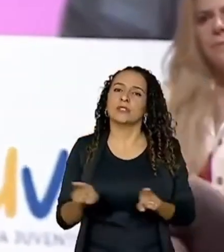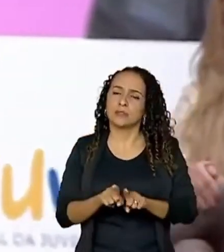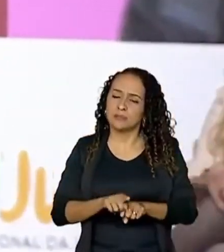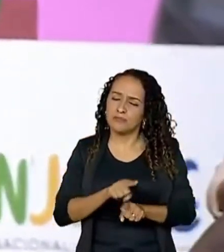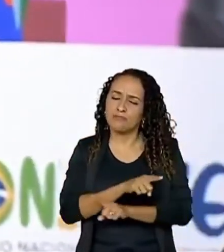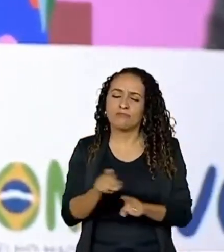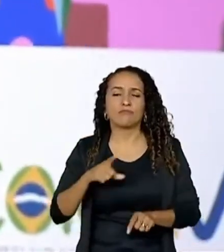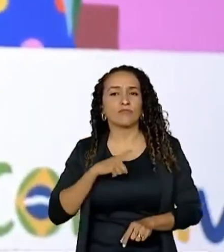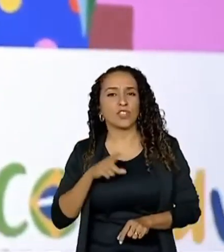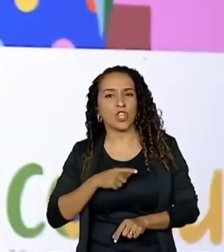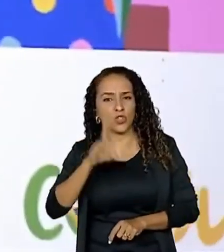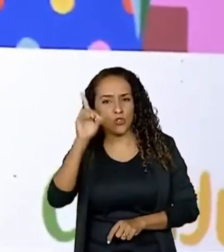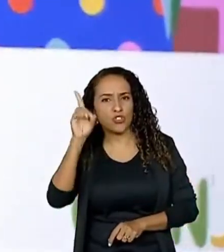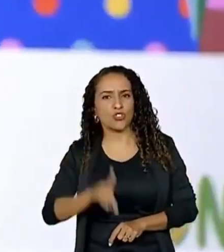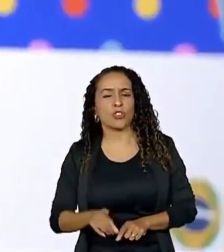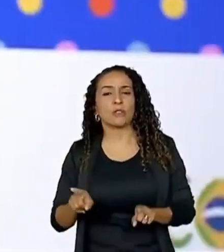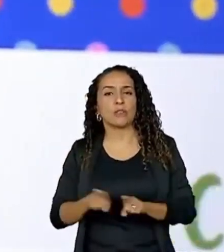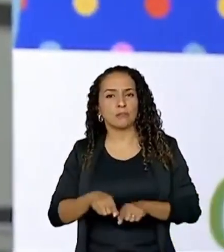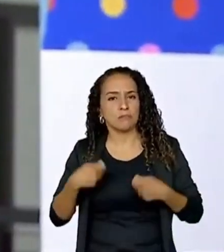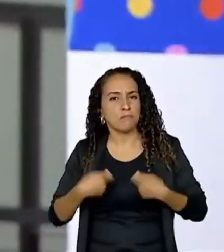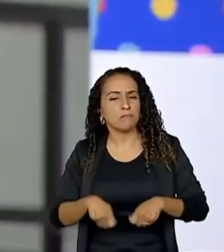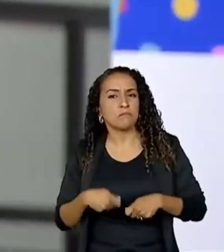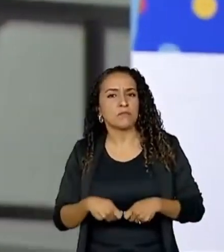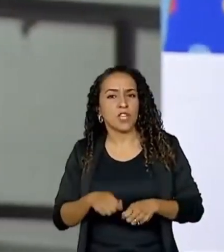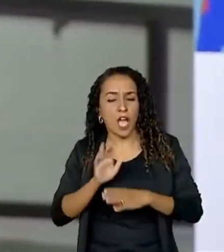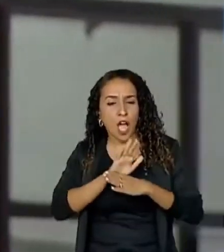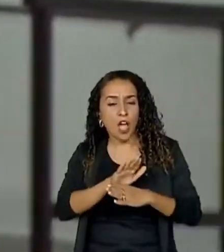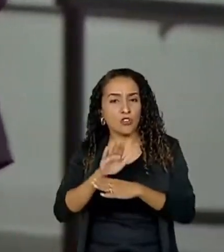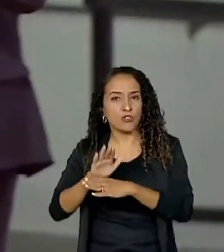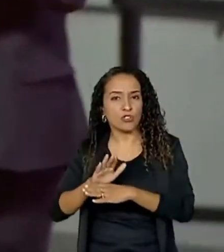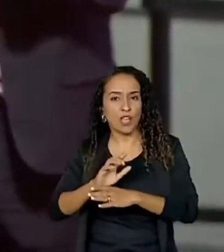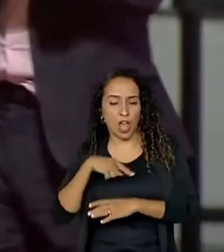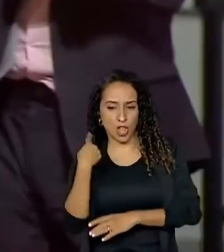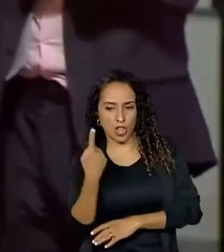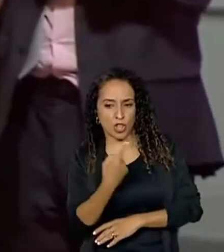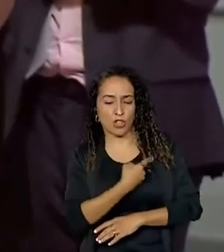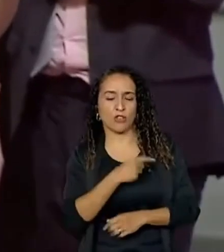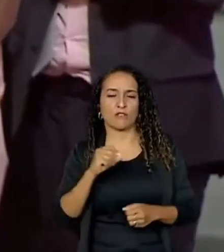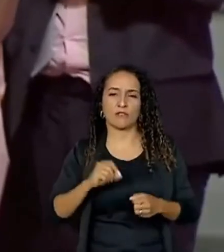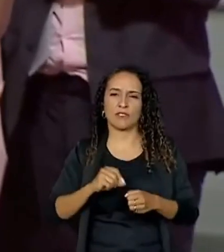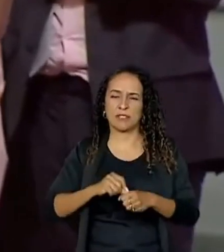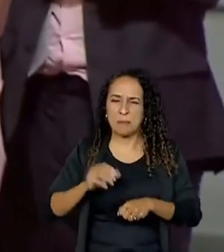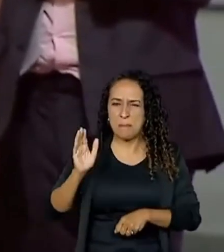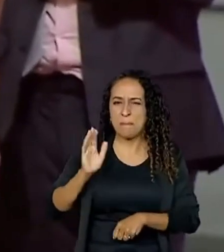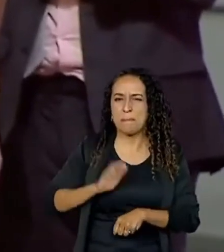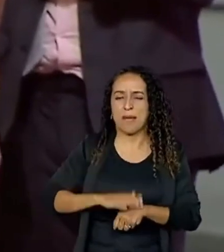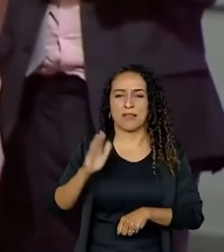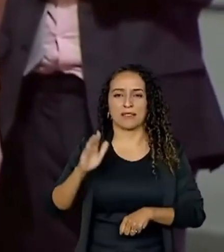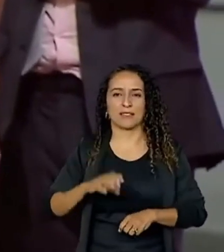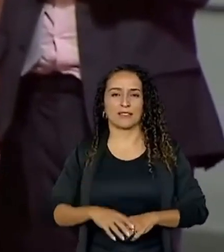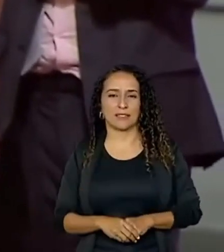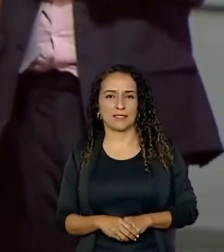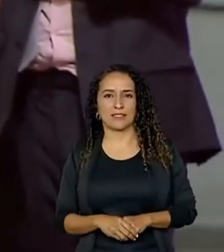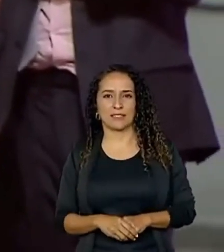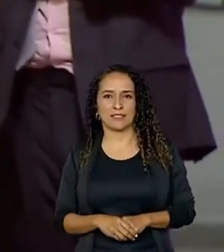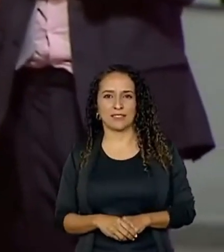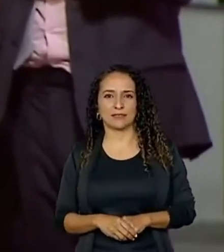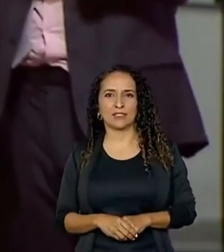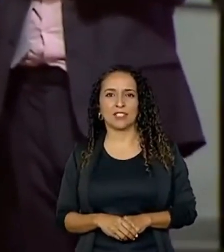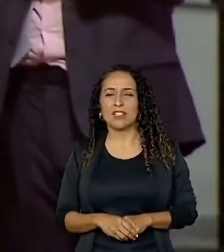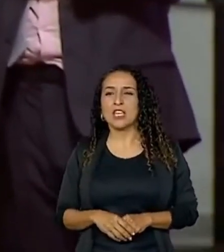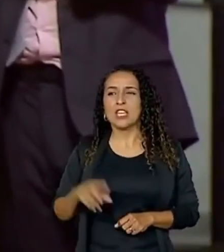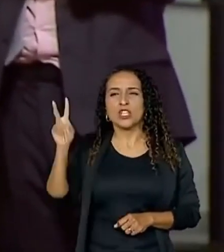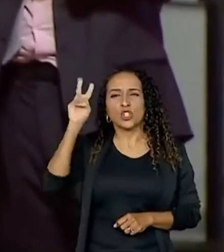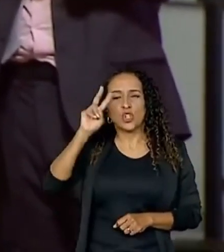direito e o dever de ajudar a gente a fazer um pouco mais. Não tem na história